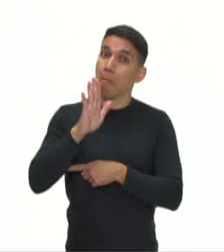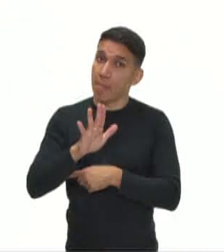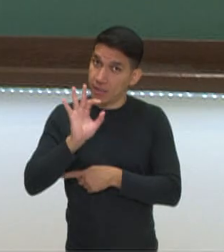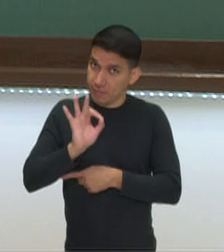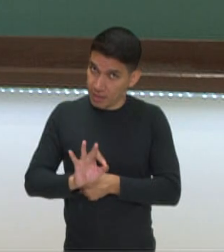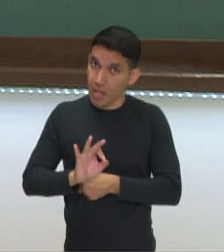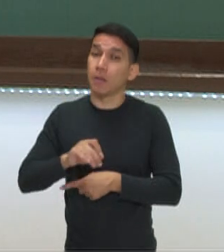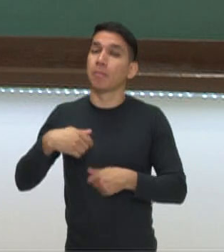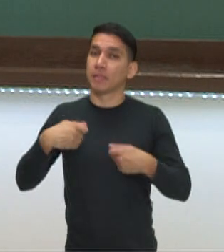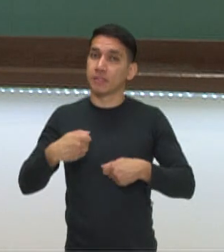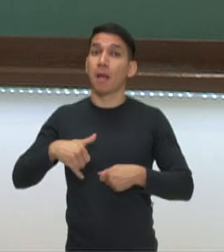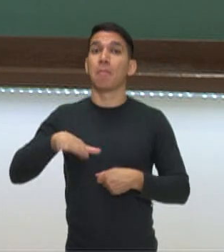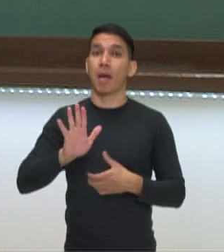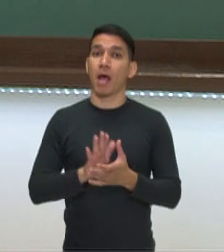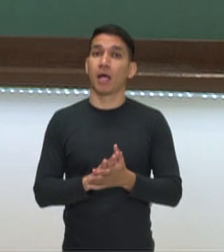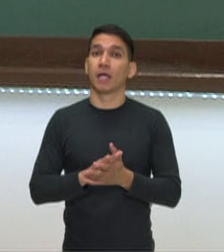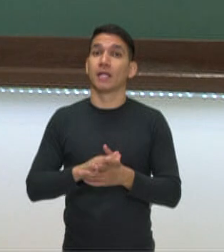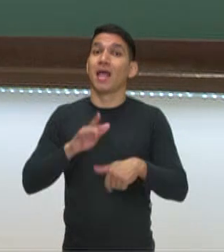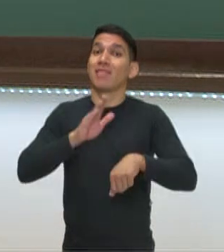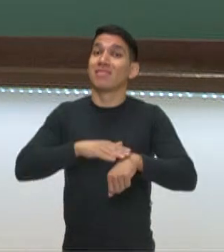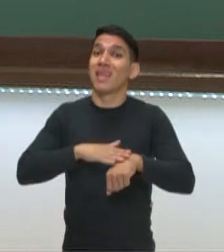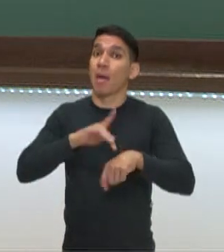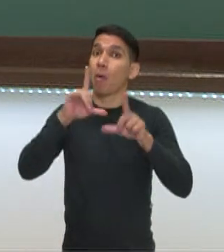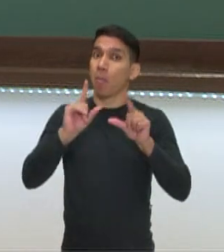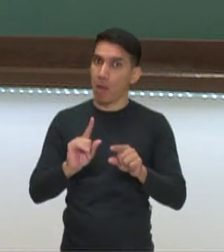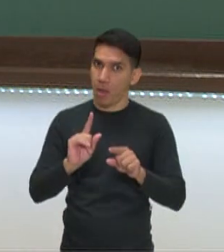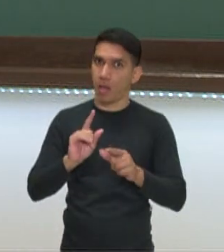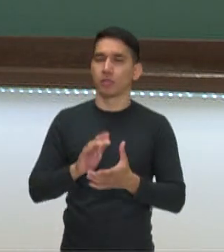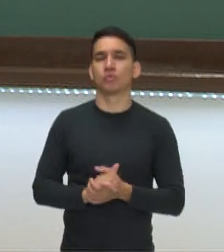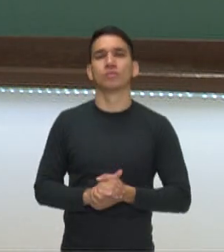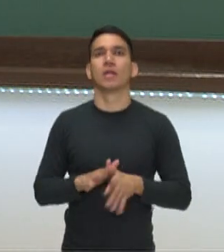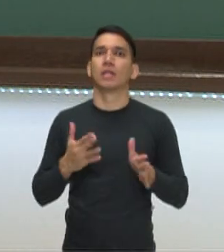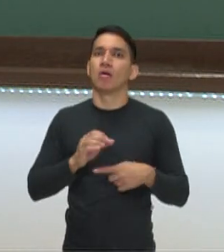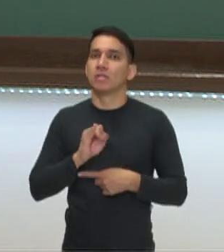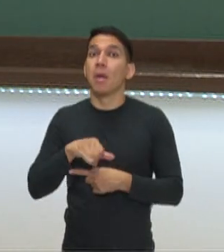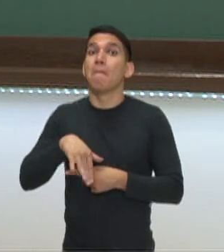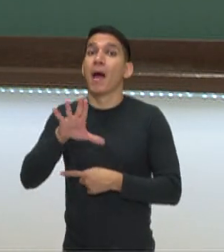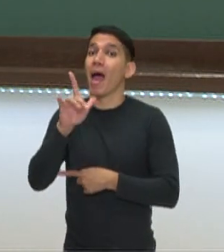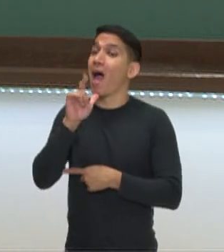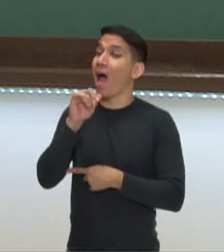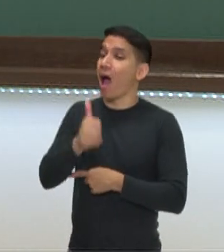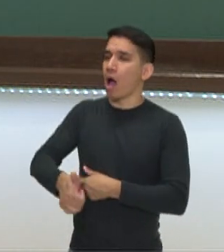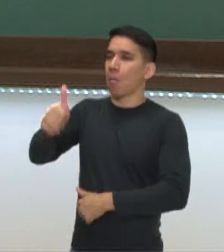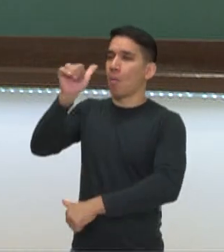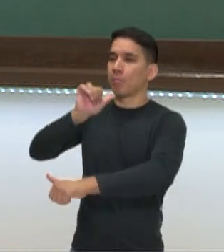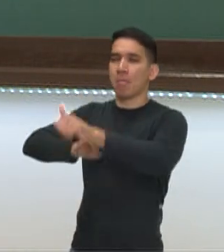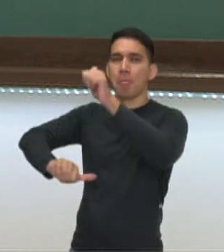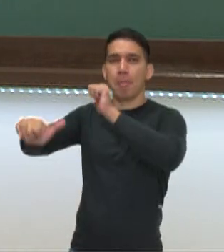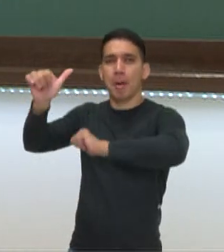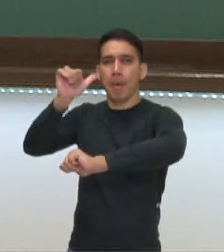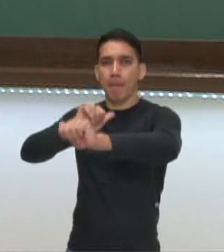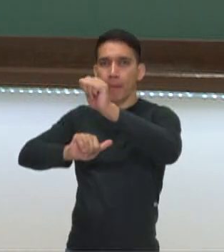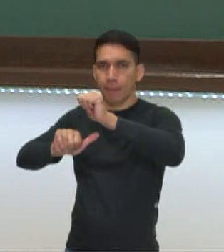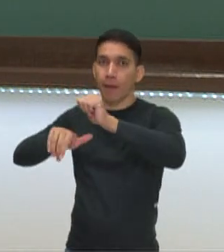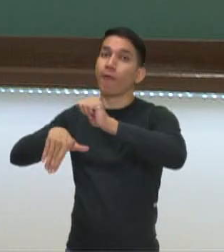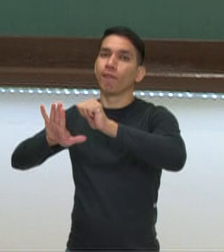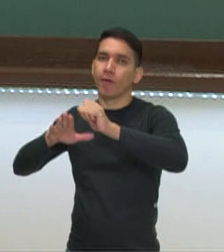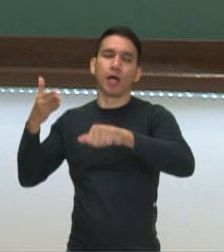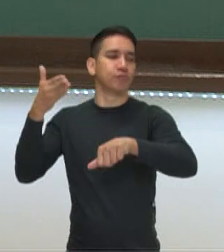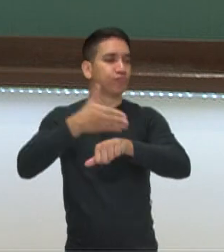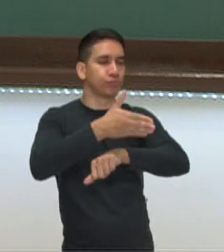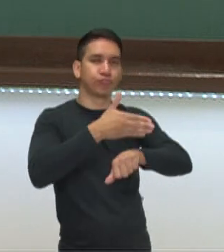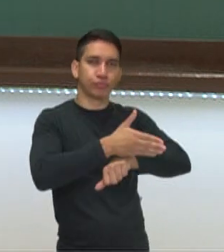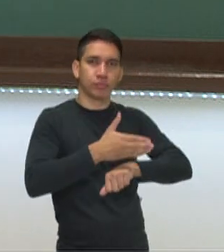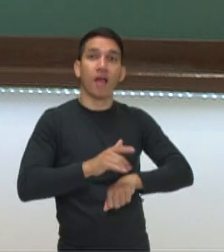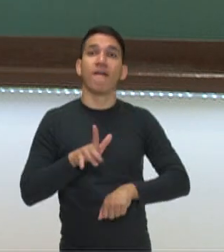vezes no intervalo de tempo menor, tá? Então, quanto mais água a pessoa estiver ingerindo, maior o fluxo,